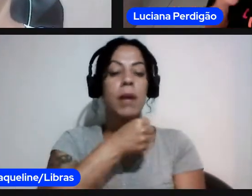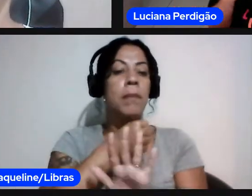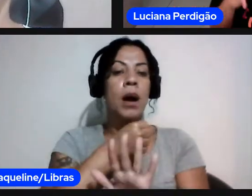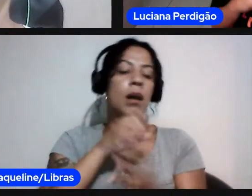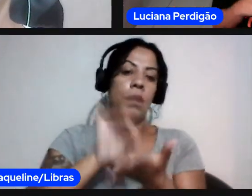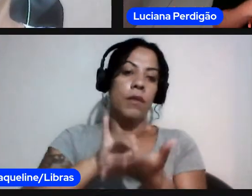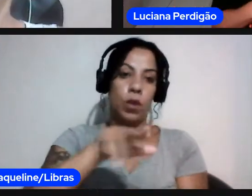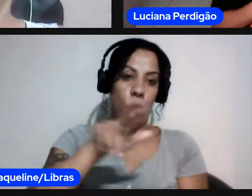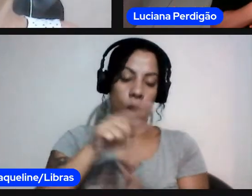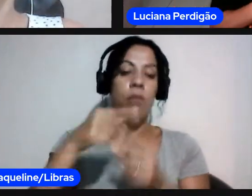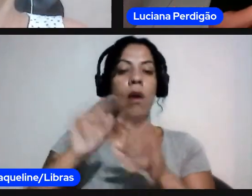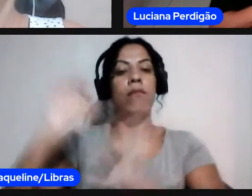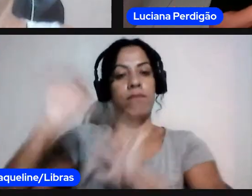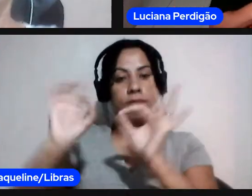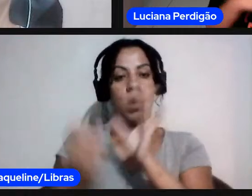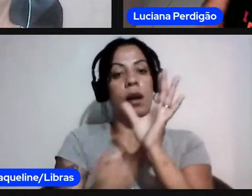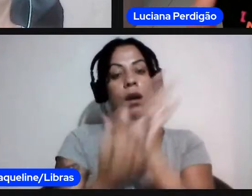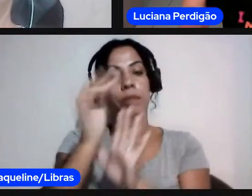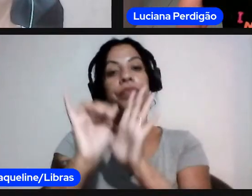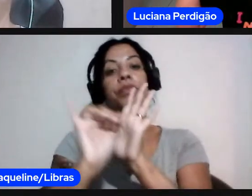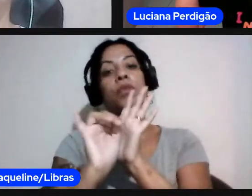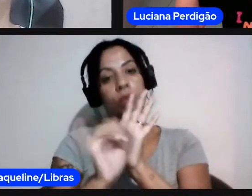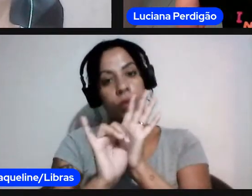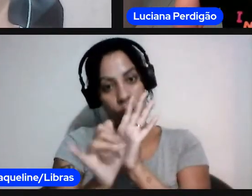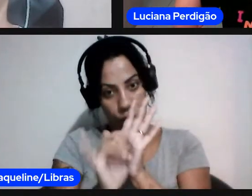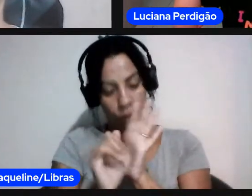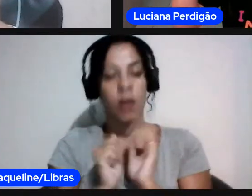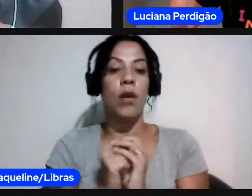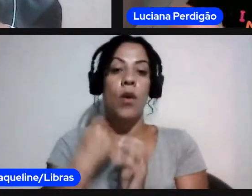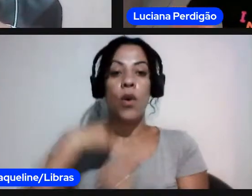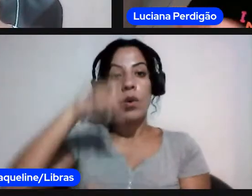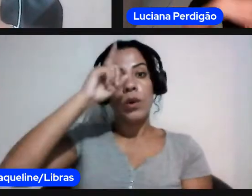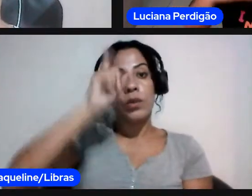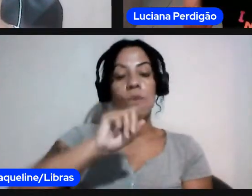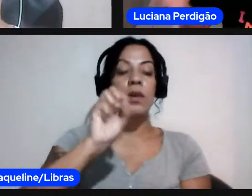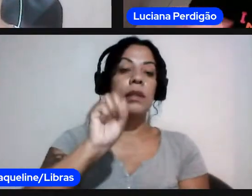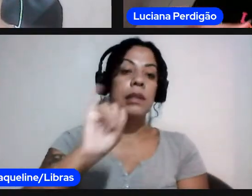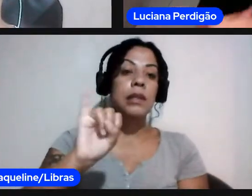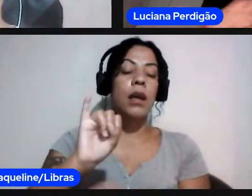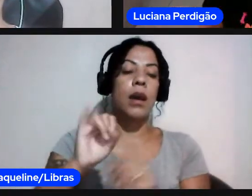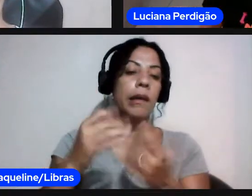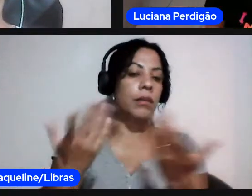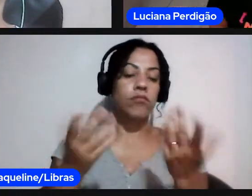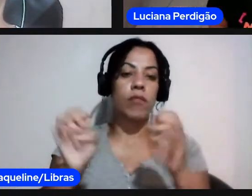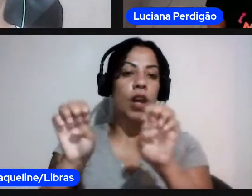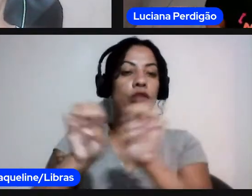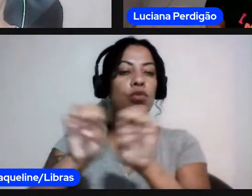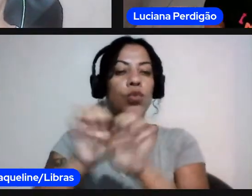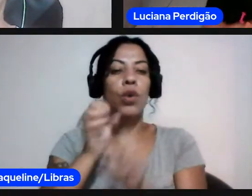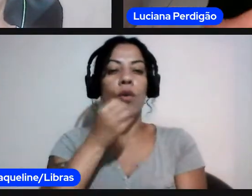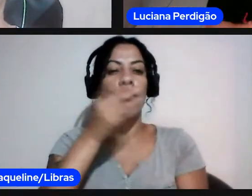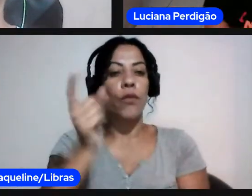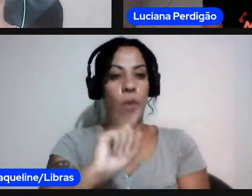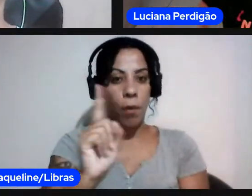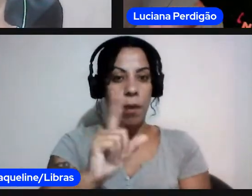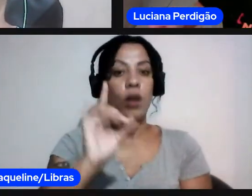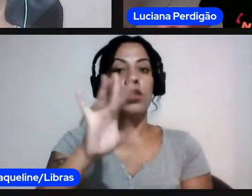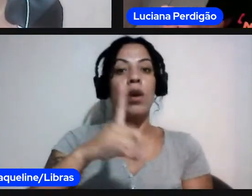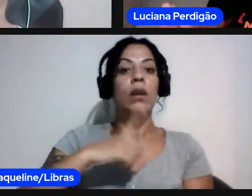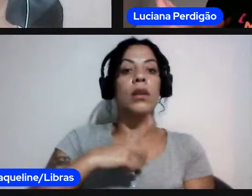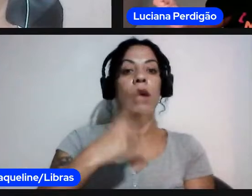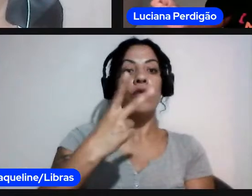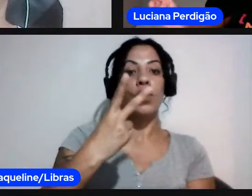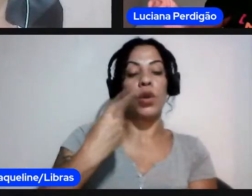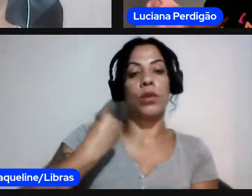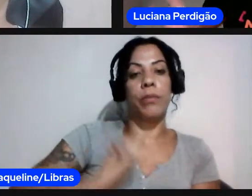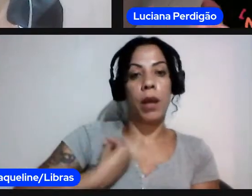que a gente construiu ali aquele edital, eu não sei se a estrutura não foi boa, a gente teve 2 participantes e o